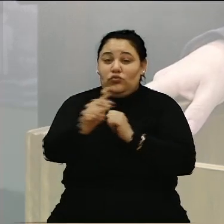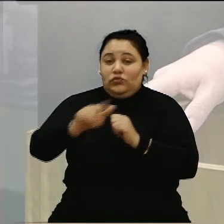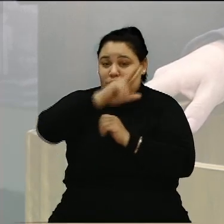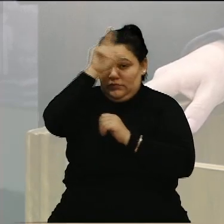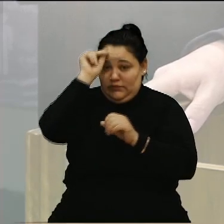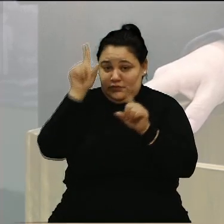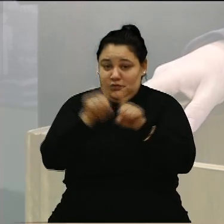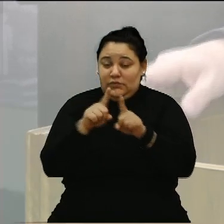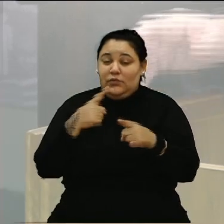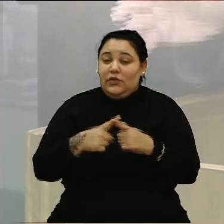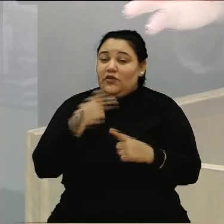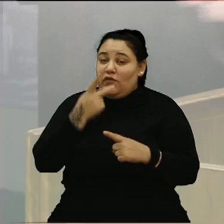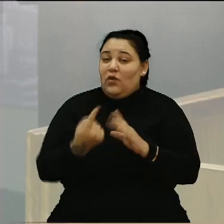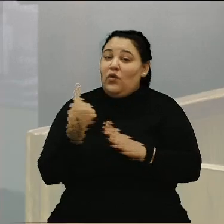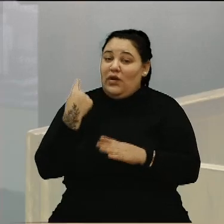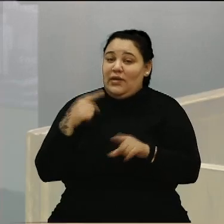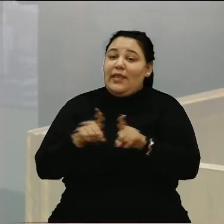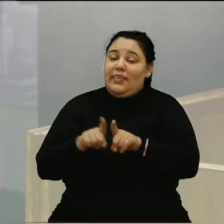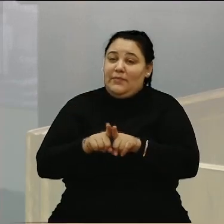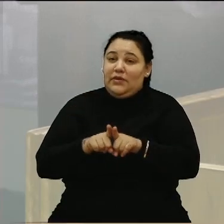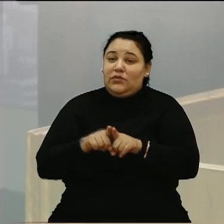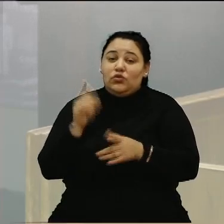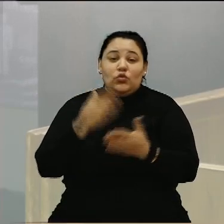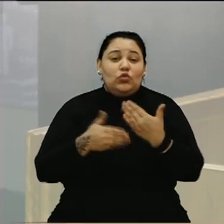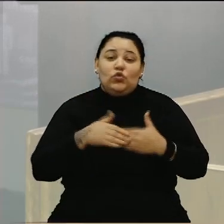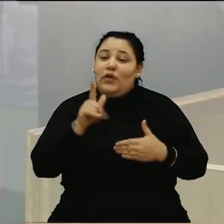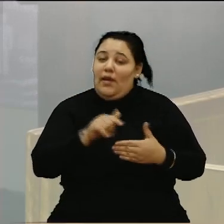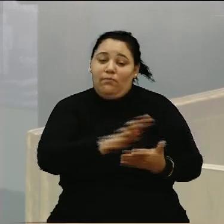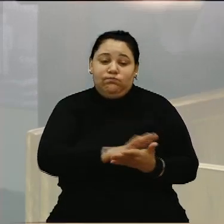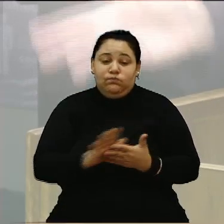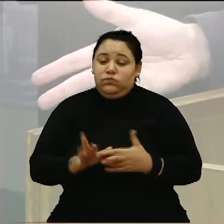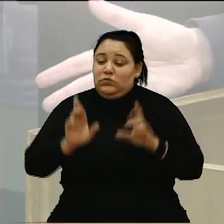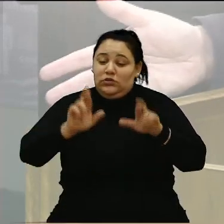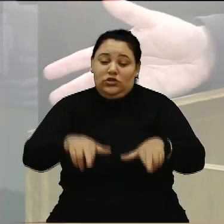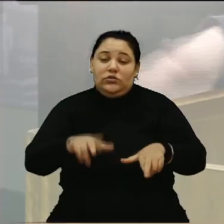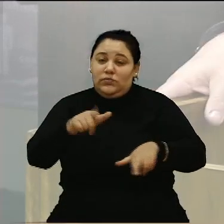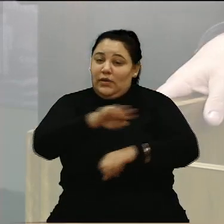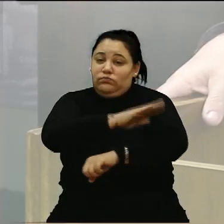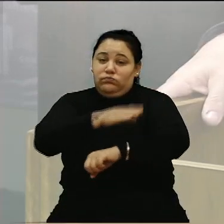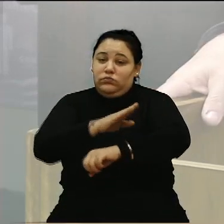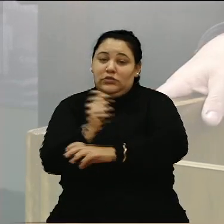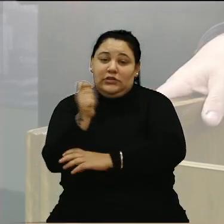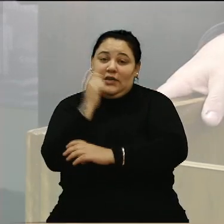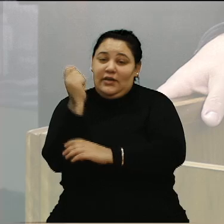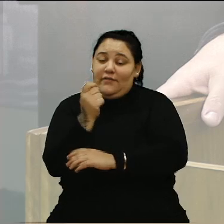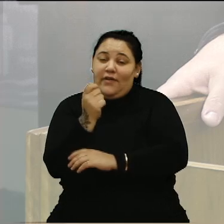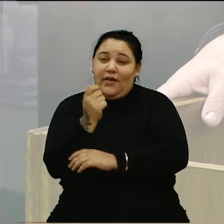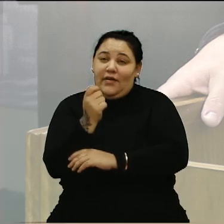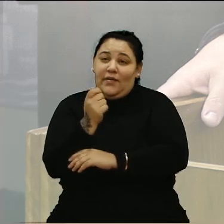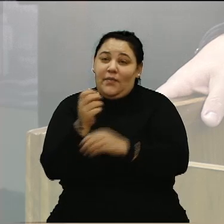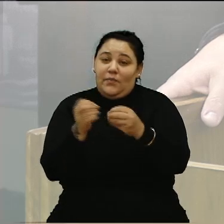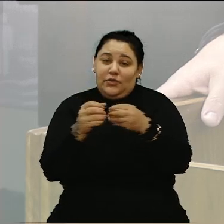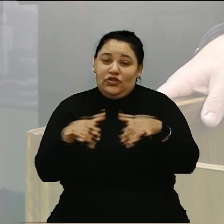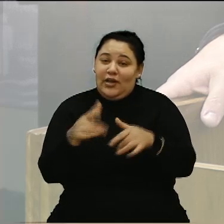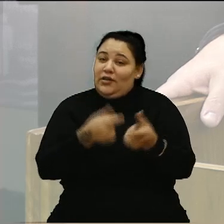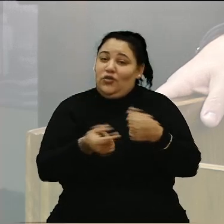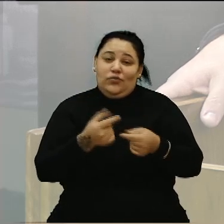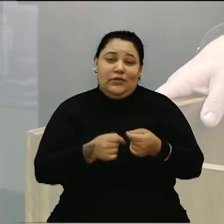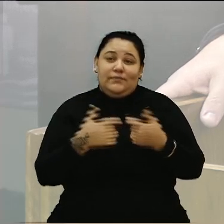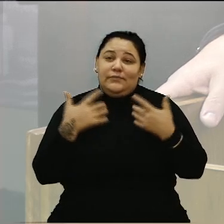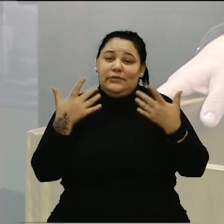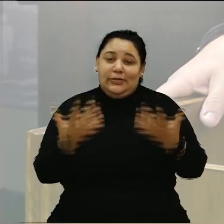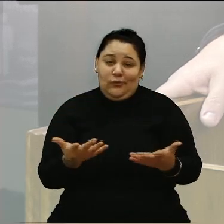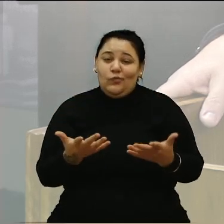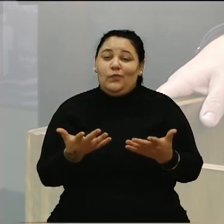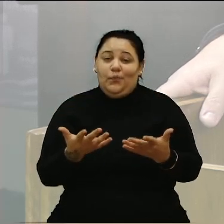anteriormente, tudo que é afetado aqui na região da Serra vai afetar a nossa economia.